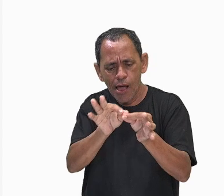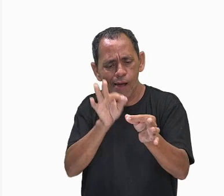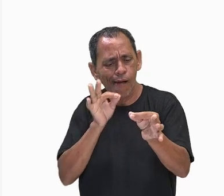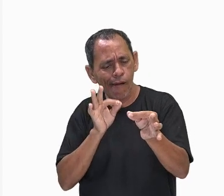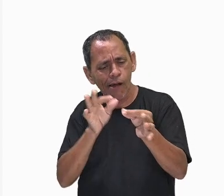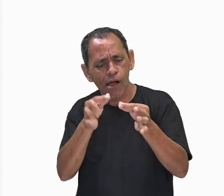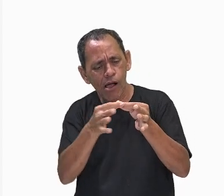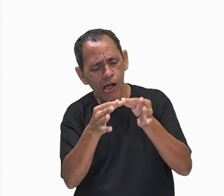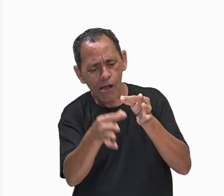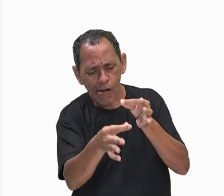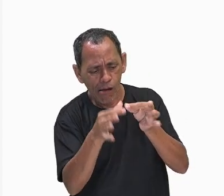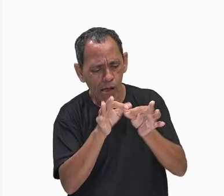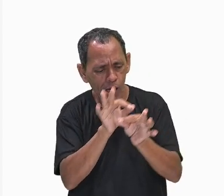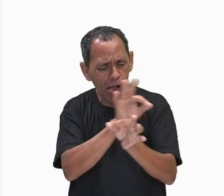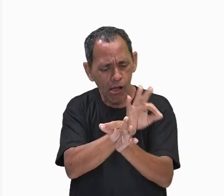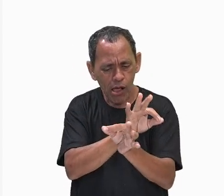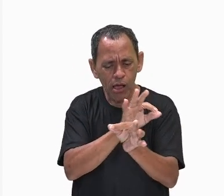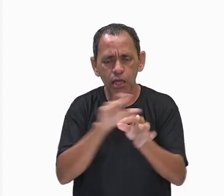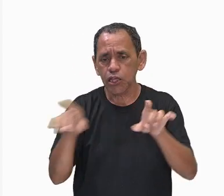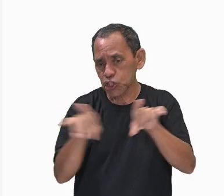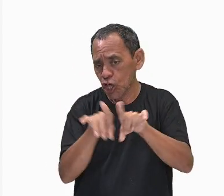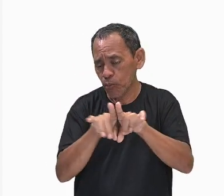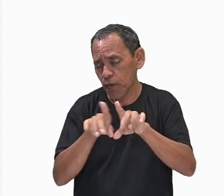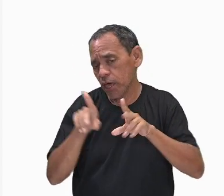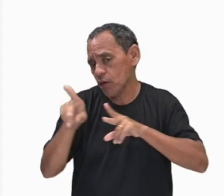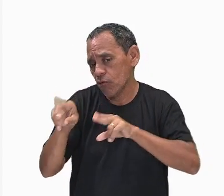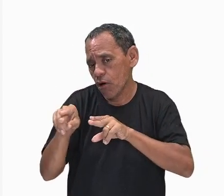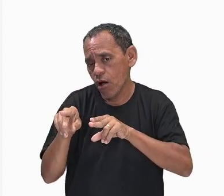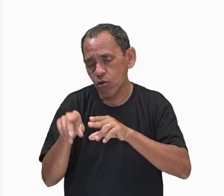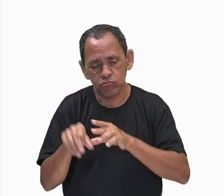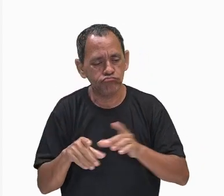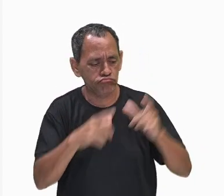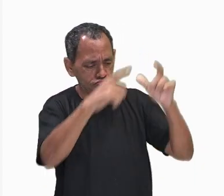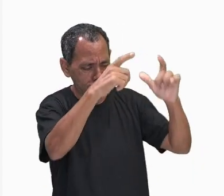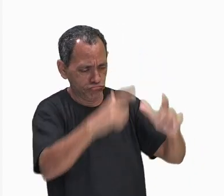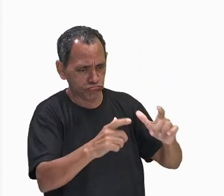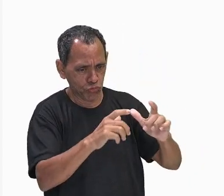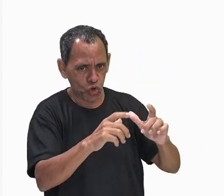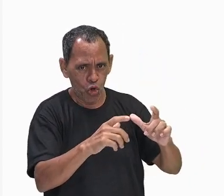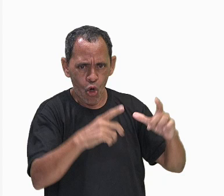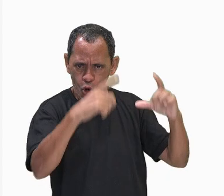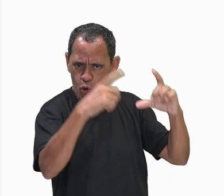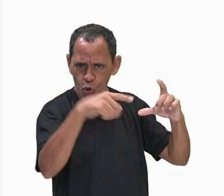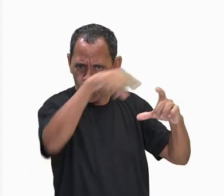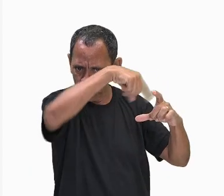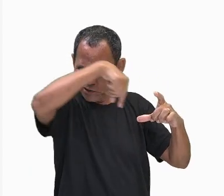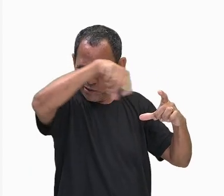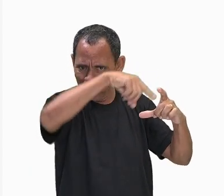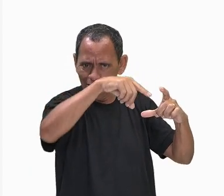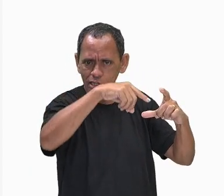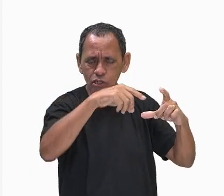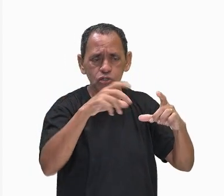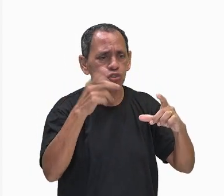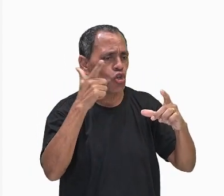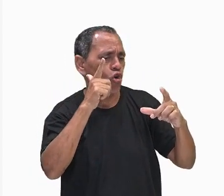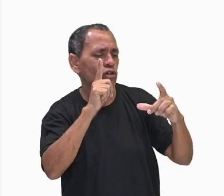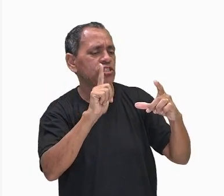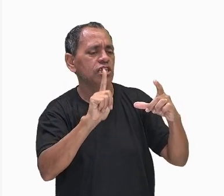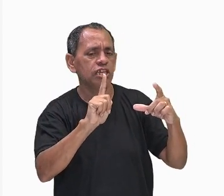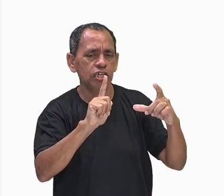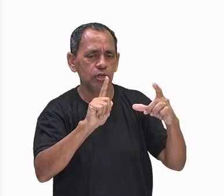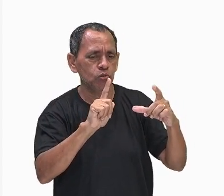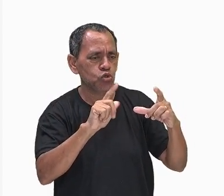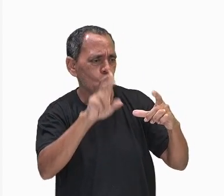cubo. E o cilindro, a gente pode fazer também uma planificação, tá bom? A gente pode colocar ali as faces,